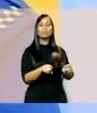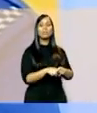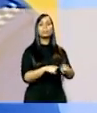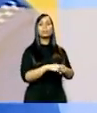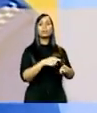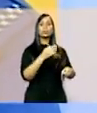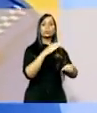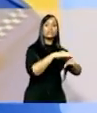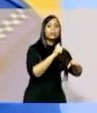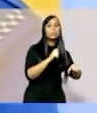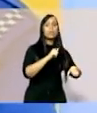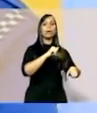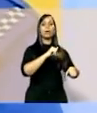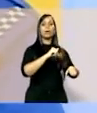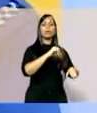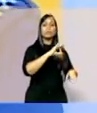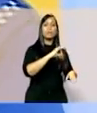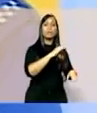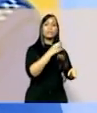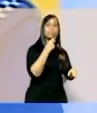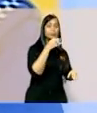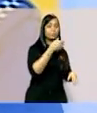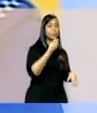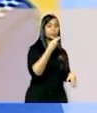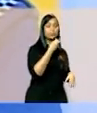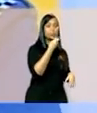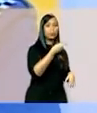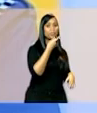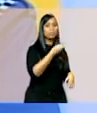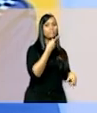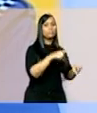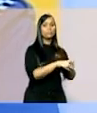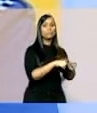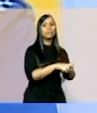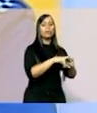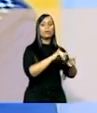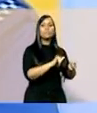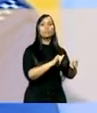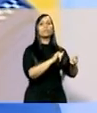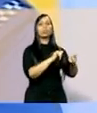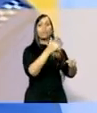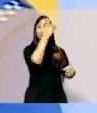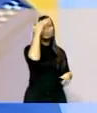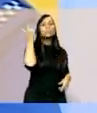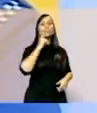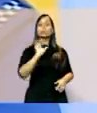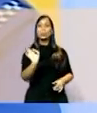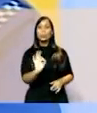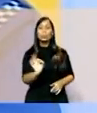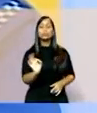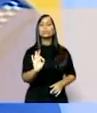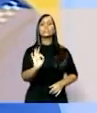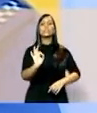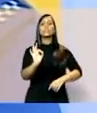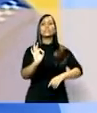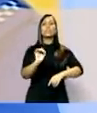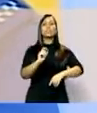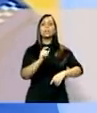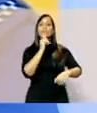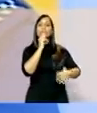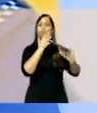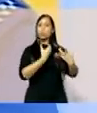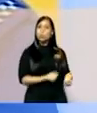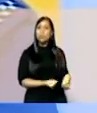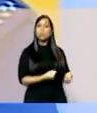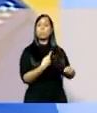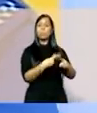para baixava, ia embora, voltava. E aquilo foi agravando, porque o cara não conseguia ter o pedido dele atendido, que